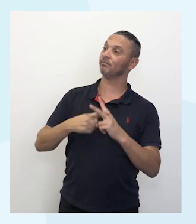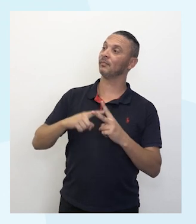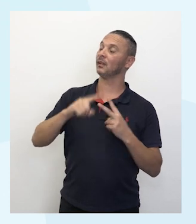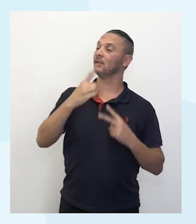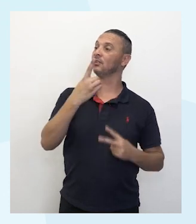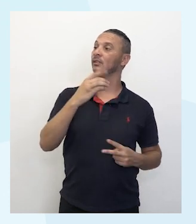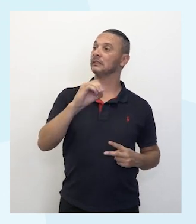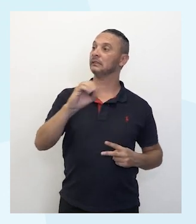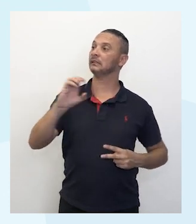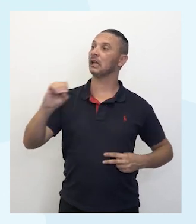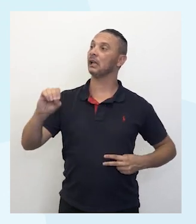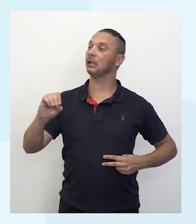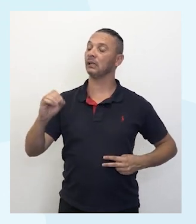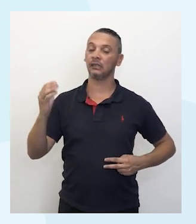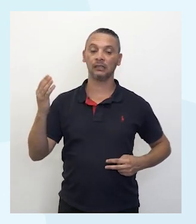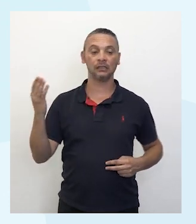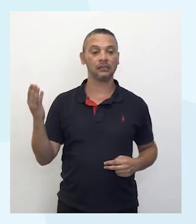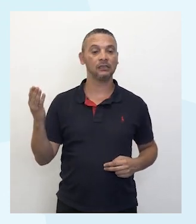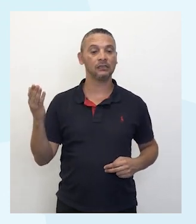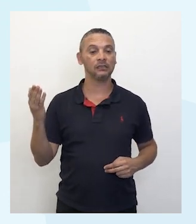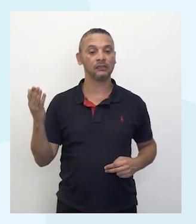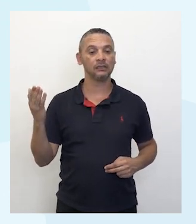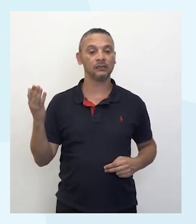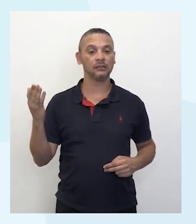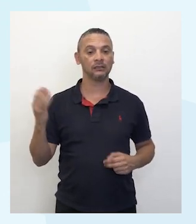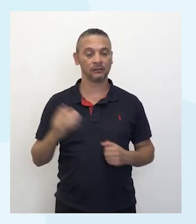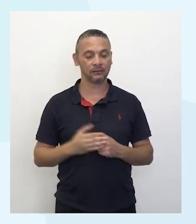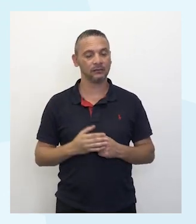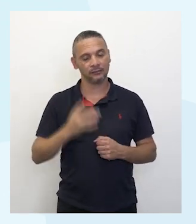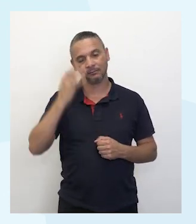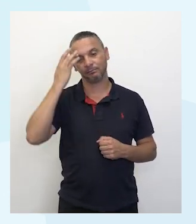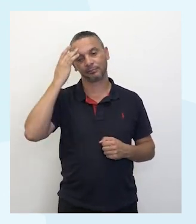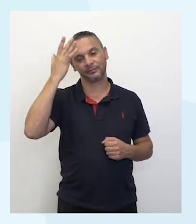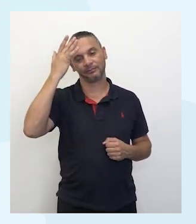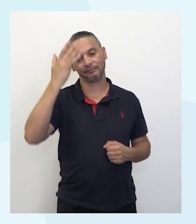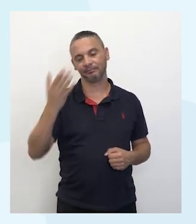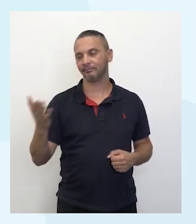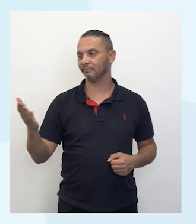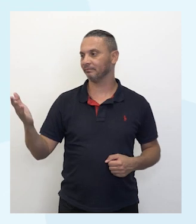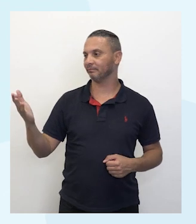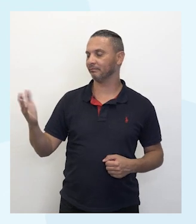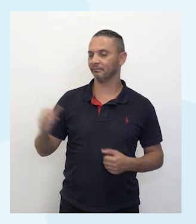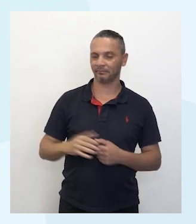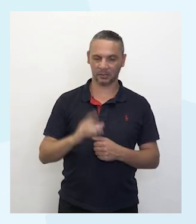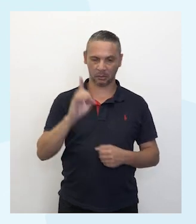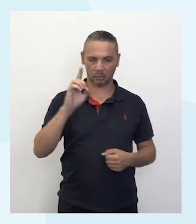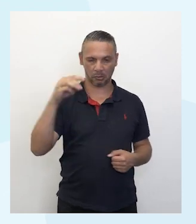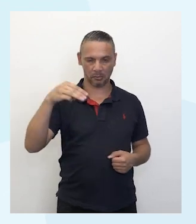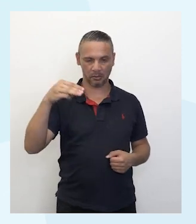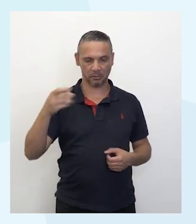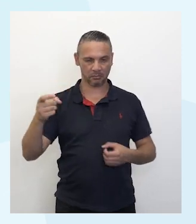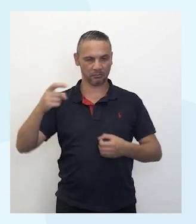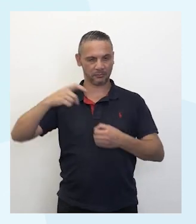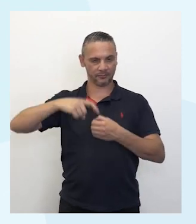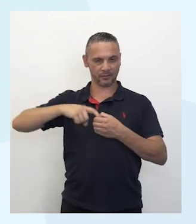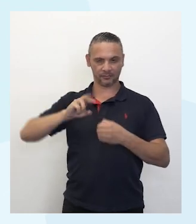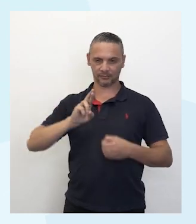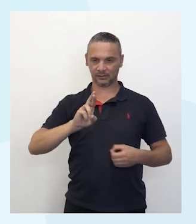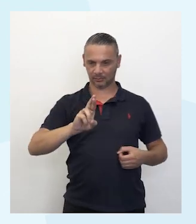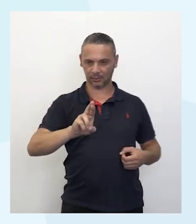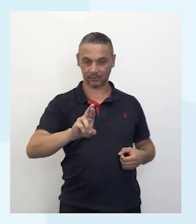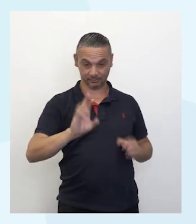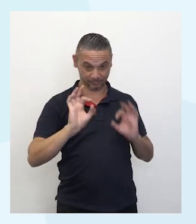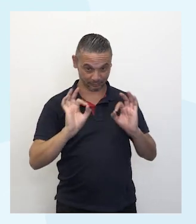a seguir. A letra B, qual é a raiz quadrada de 100? Essa tá fácil, né? Muito. Bom, acho que 1 minuto dá para vocês voltarem com a resposta,